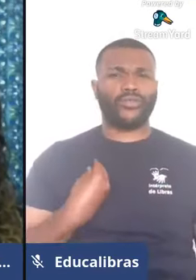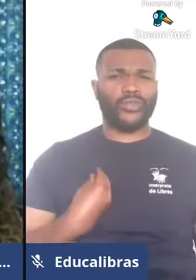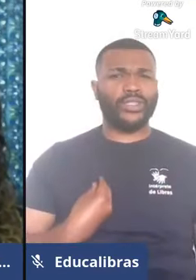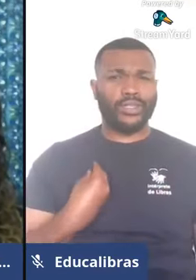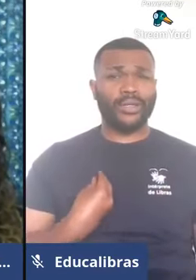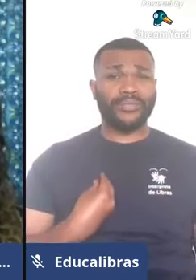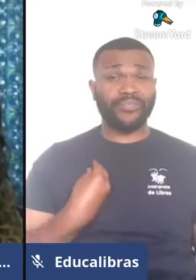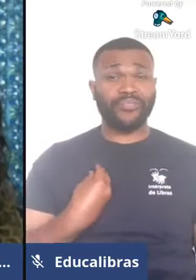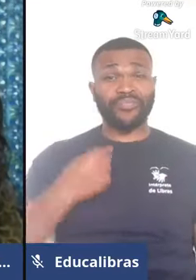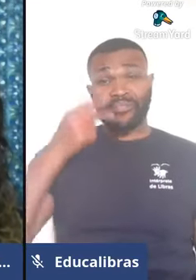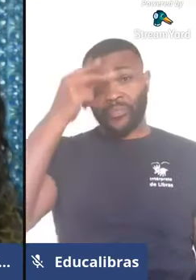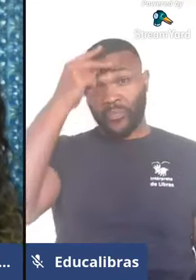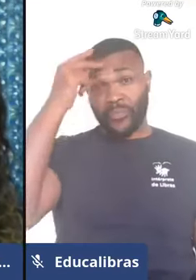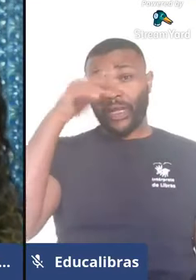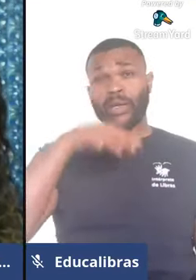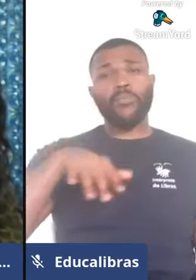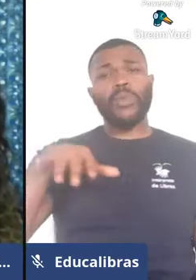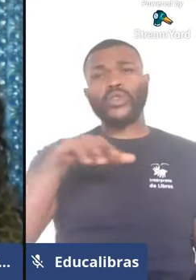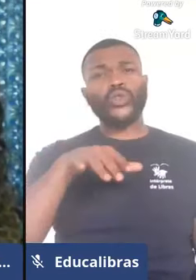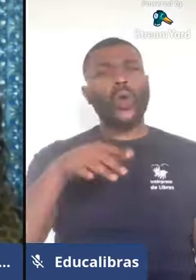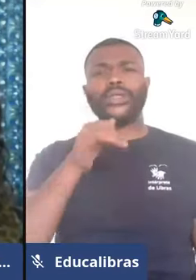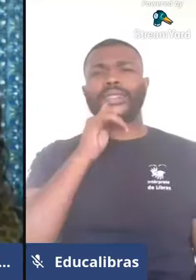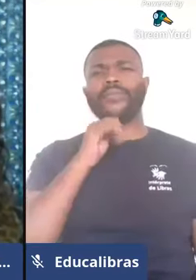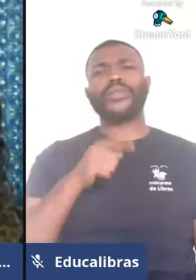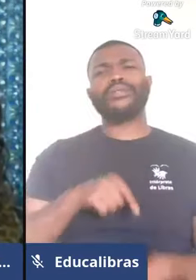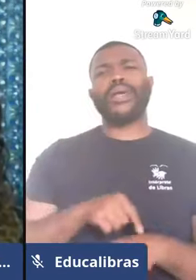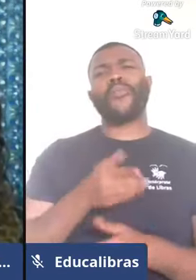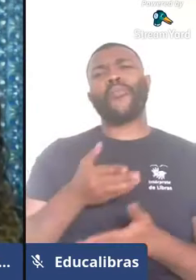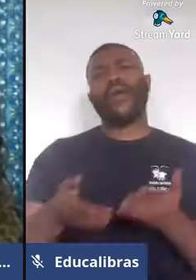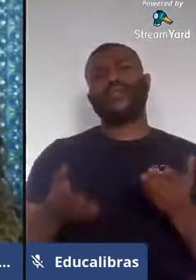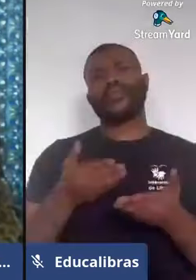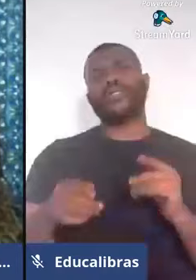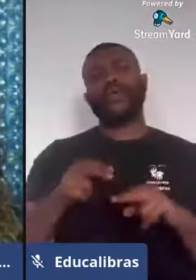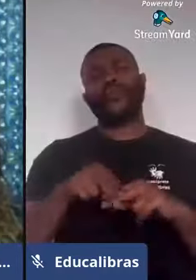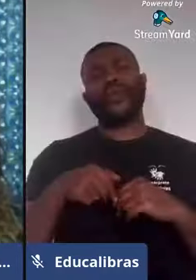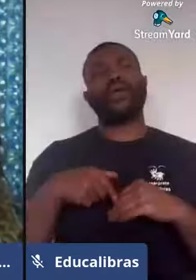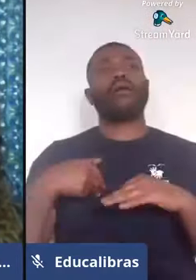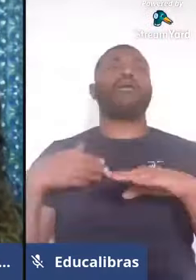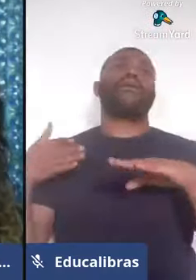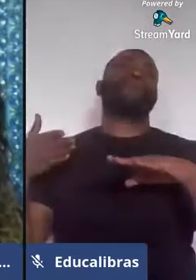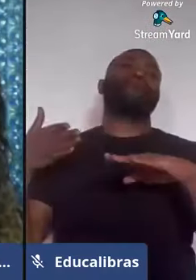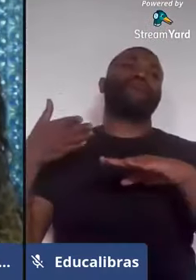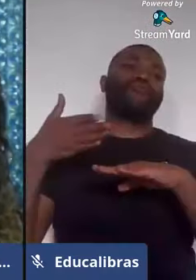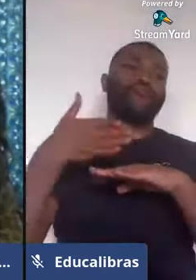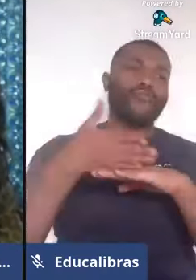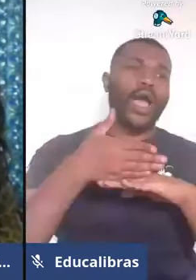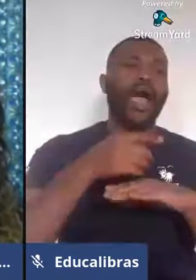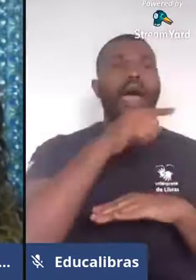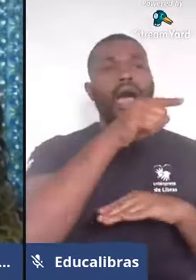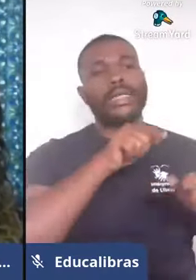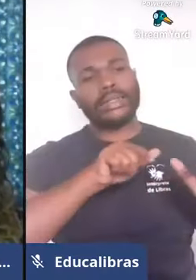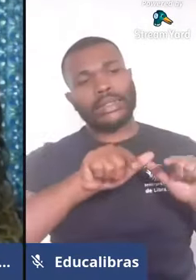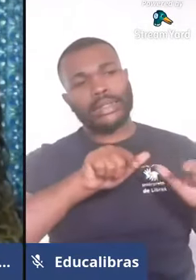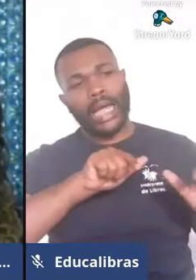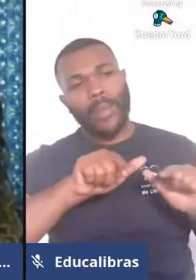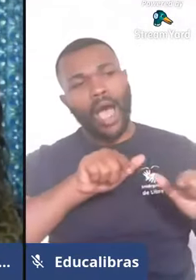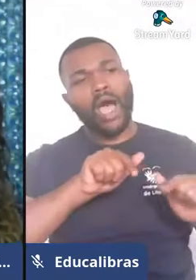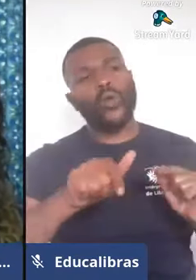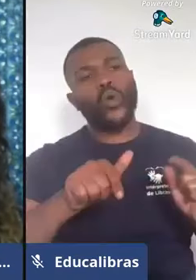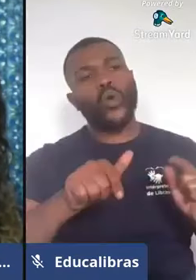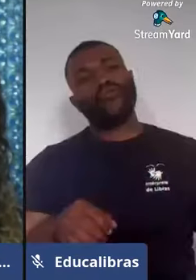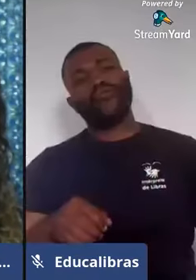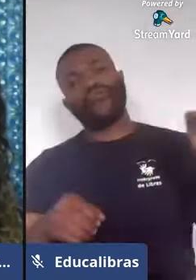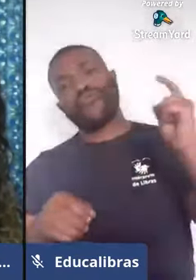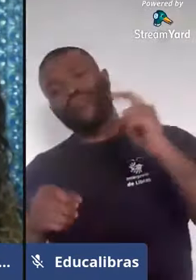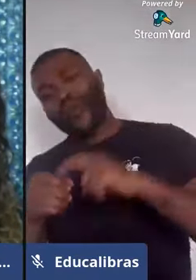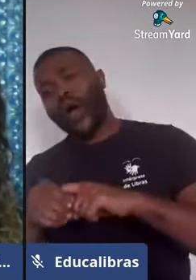pessoas perdiam muito tempo no deslocamento, né, até o trabalho, em horário de rush, né, e isso era ruim para